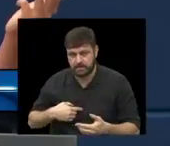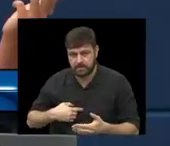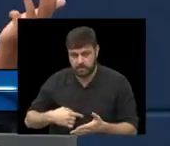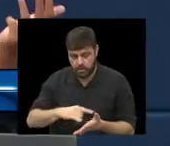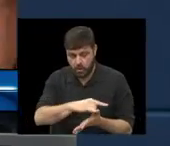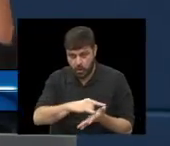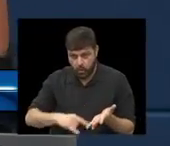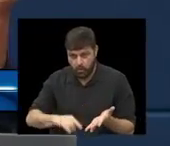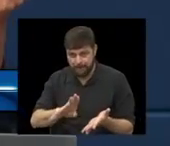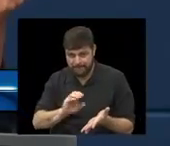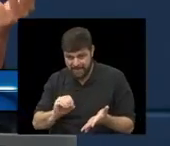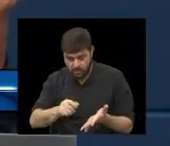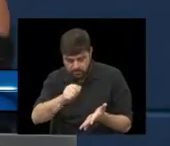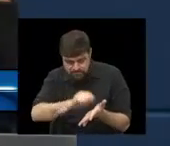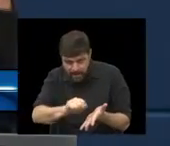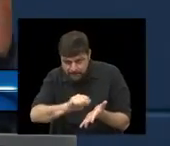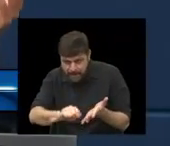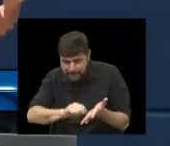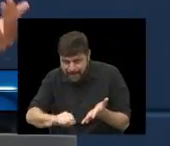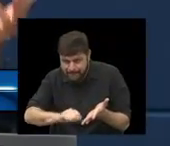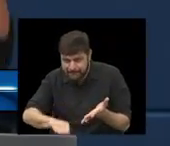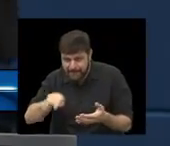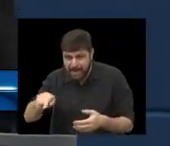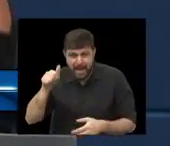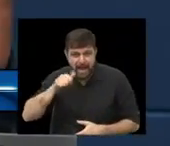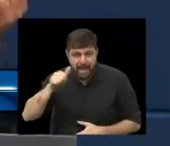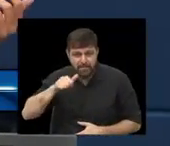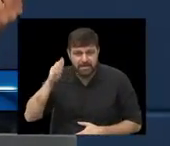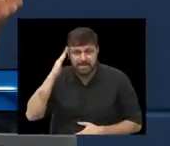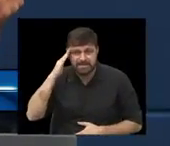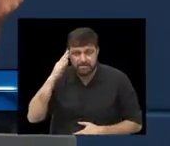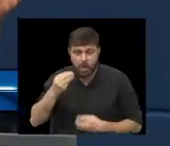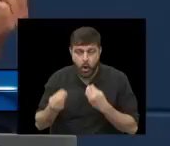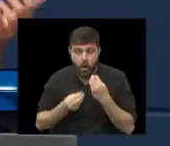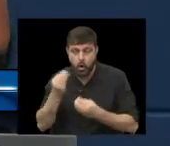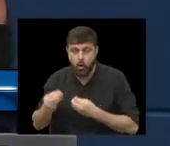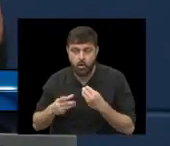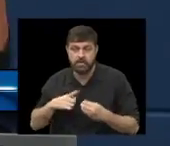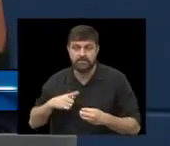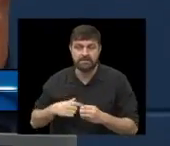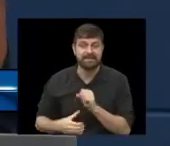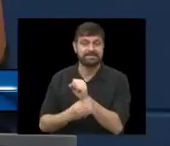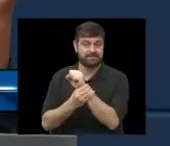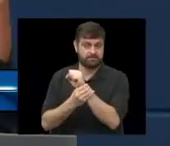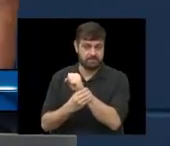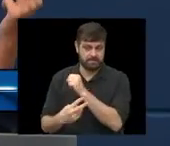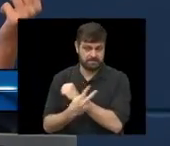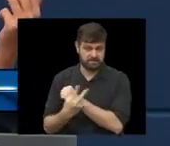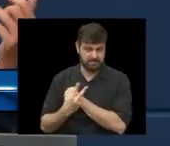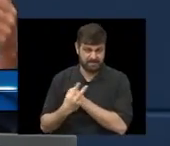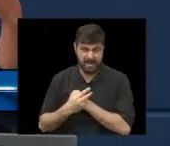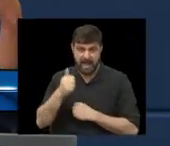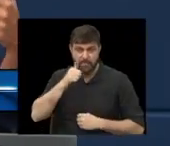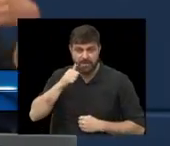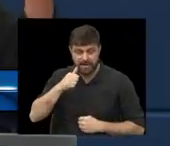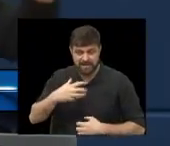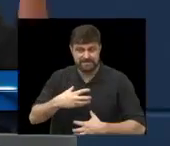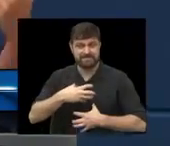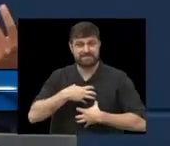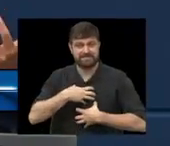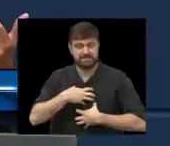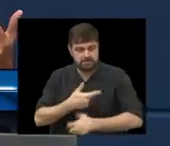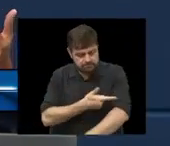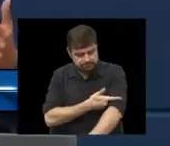boletim de ocorrência é fundamental para que a mulher tenha acesso às medidas protetivas. É importante que a mulher seja respeitada na sua